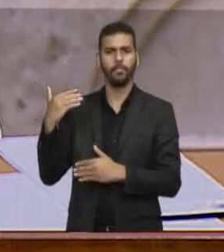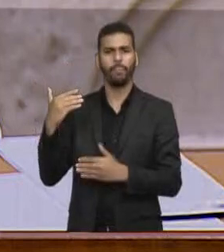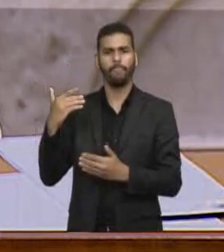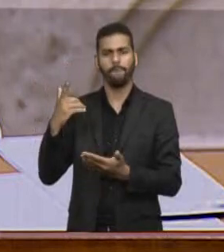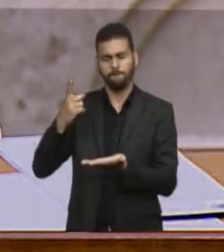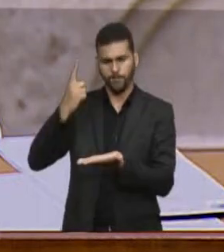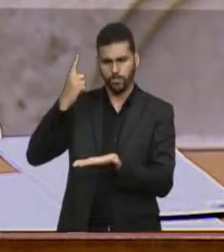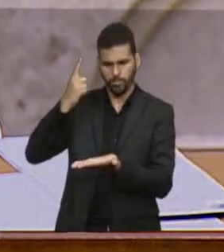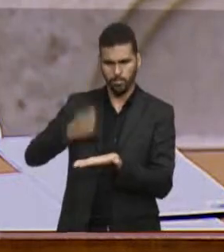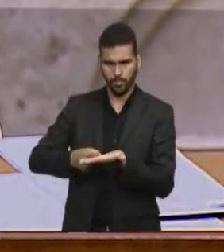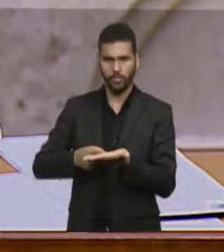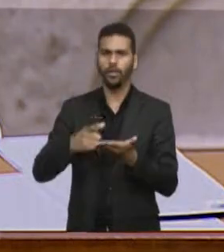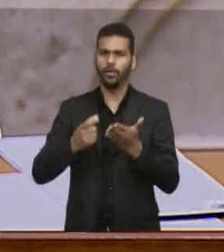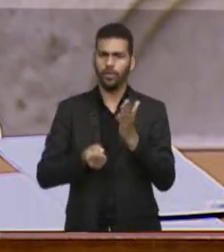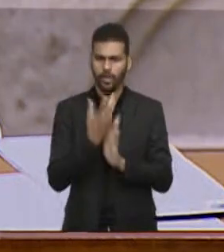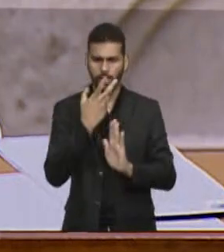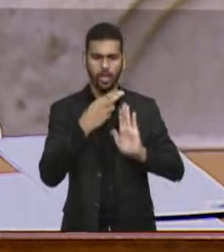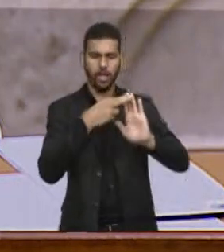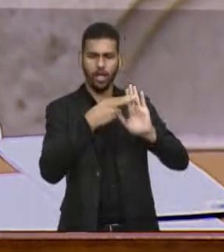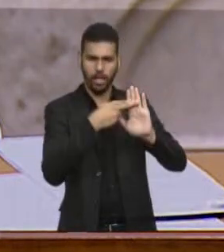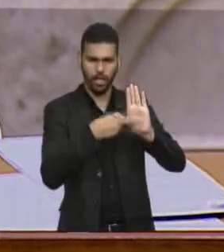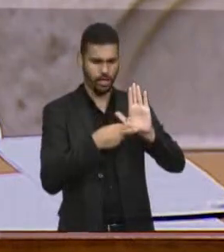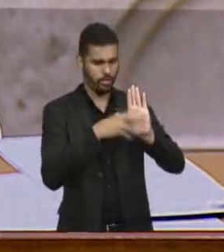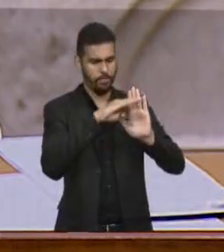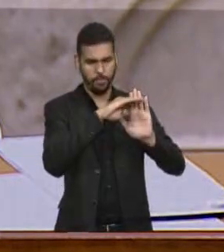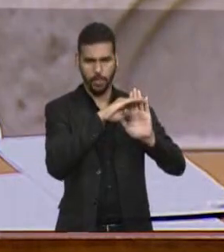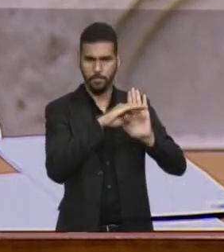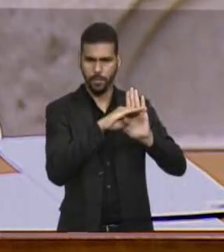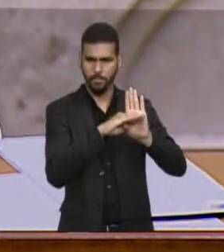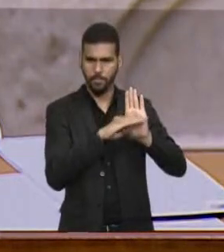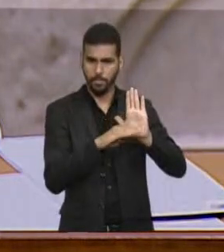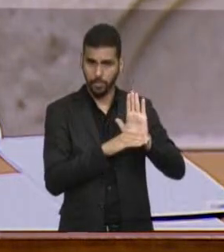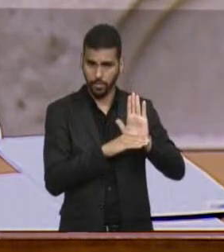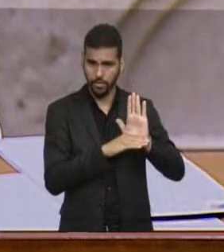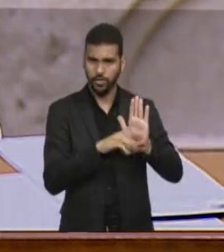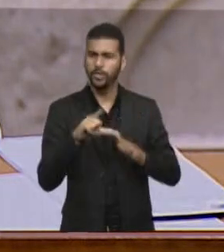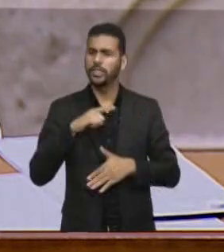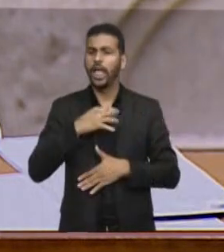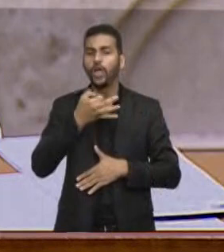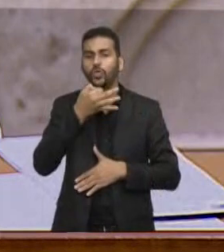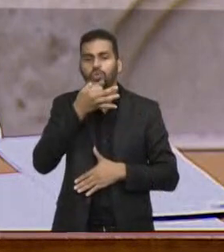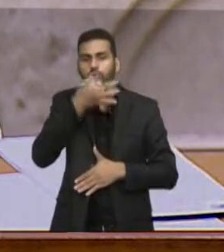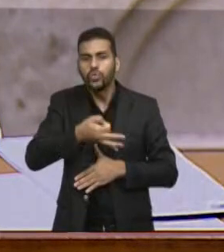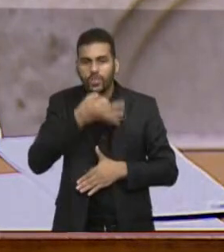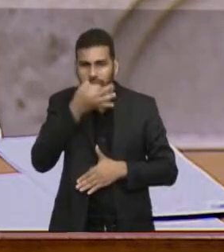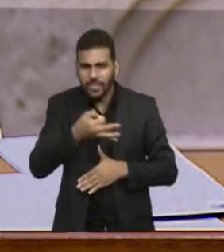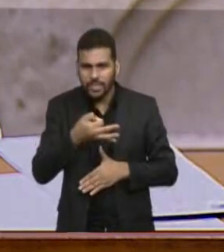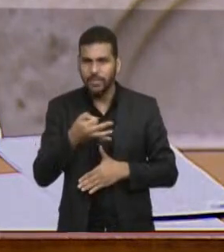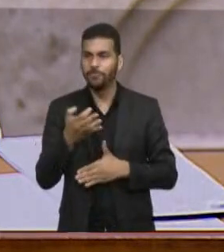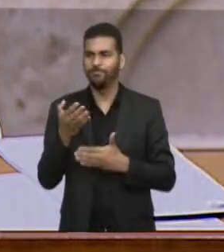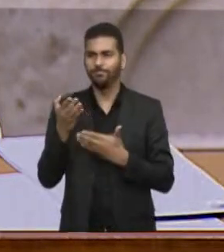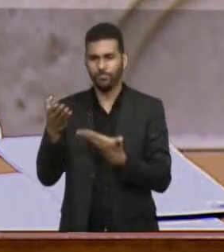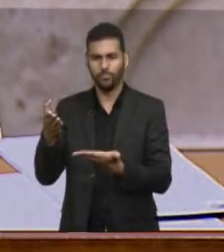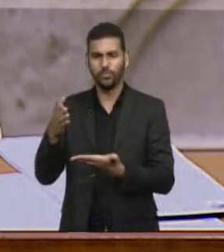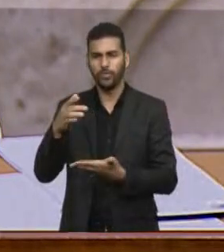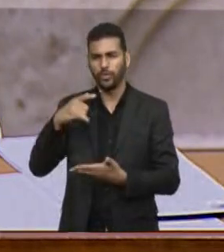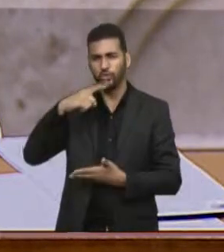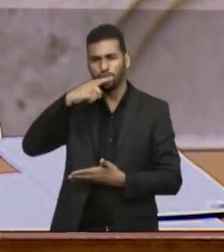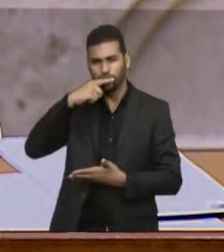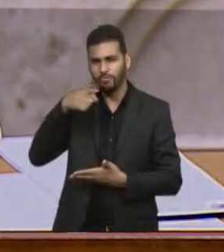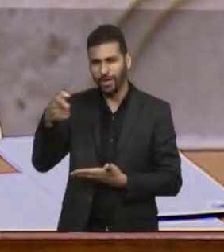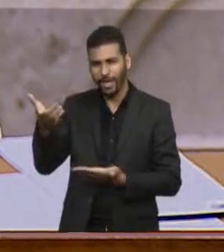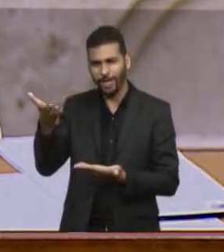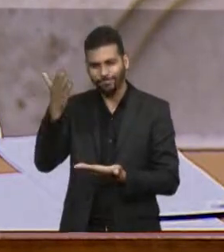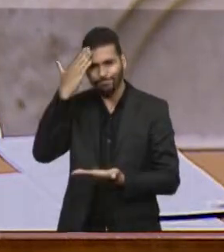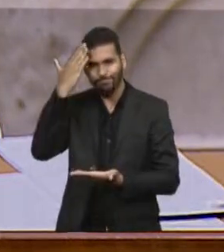estabelecido algumas diretrizes e houve também uma sugestão Ministro Gilmar no sentido de que o CNJ